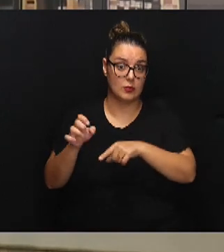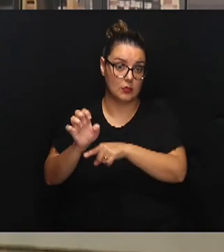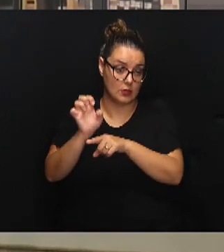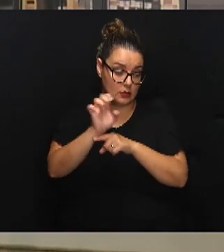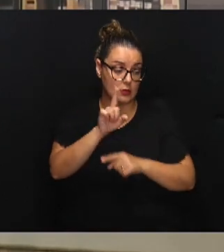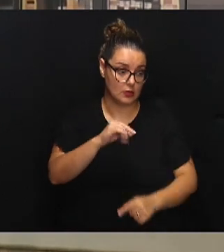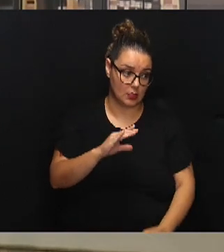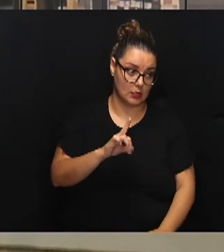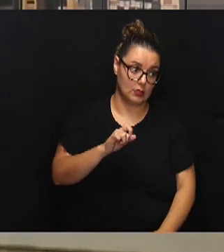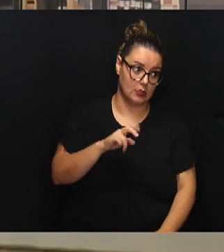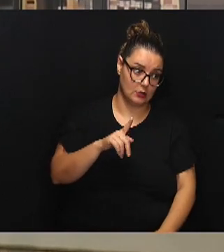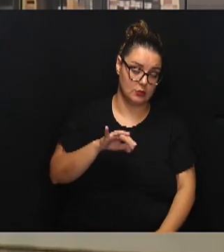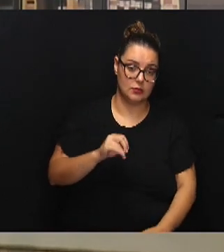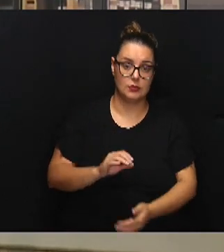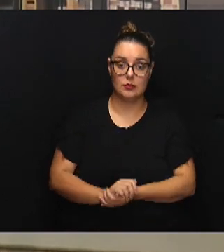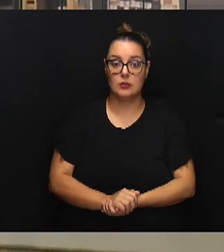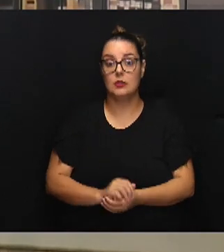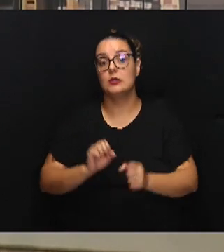né, Cláudio?